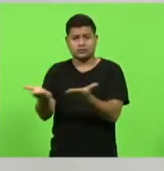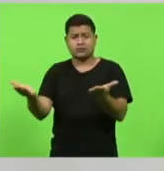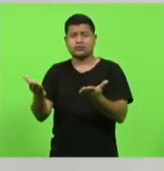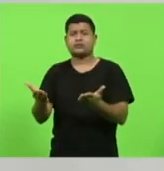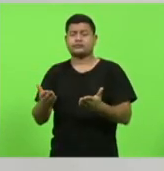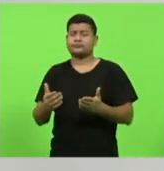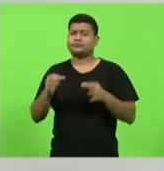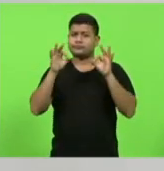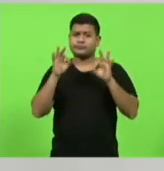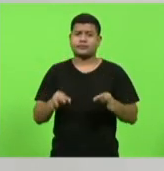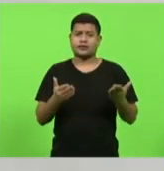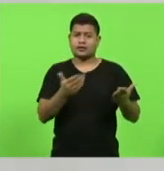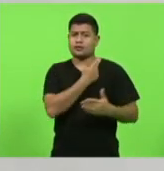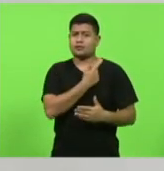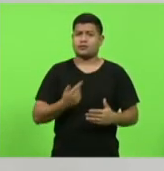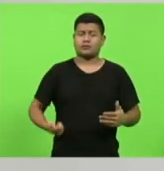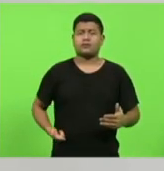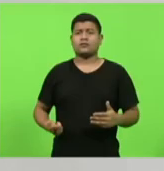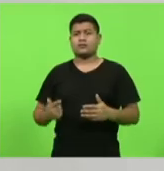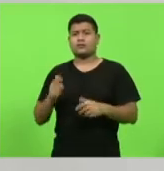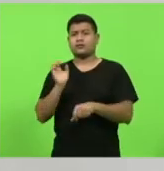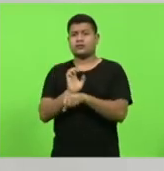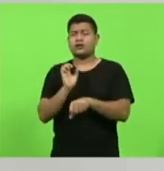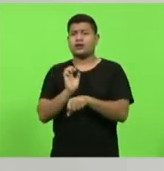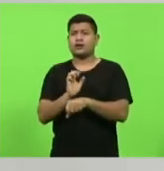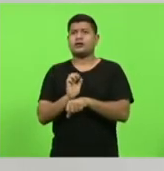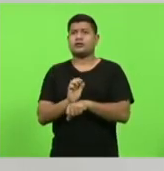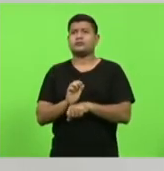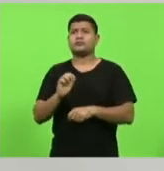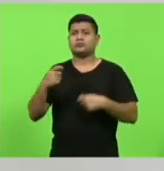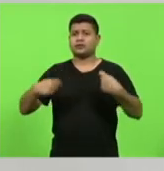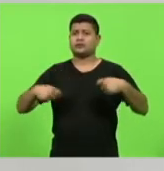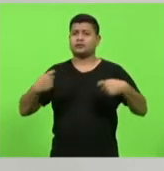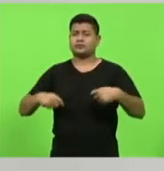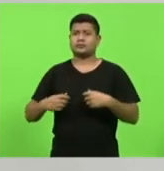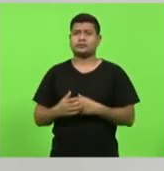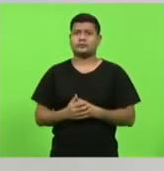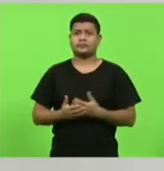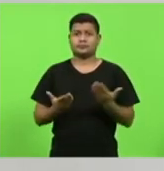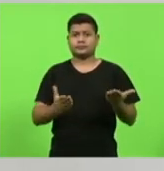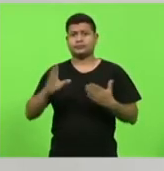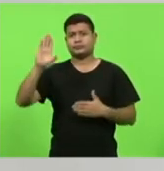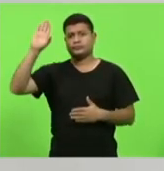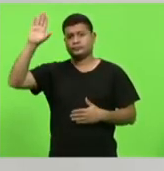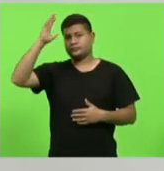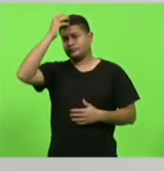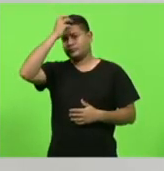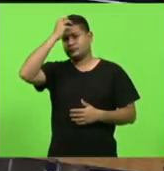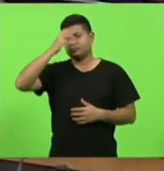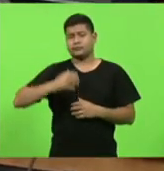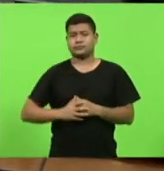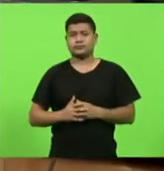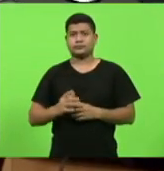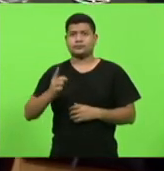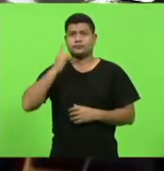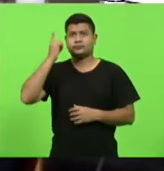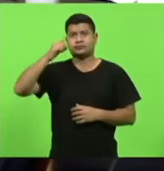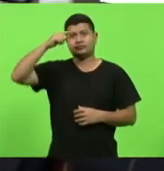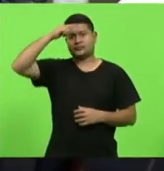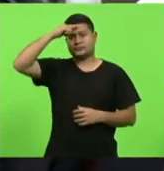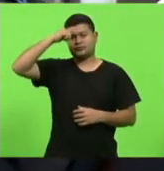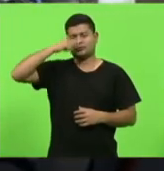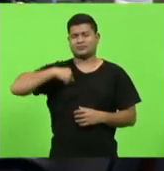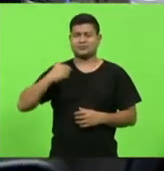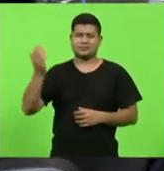Estado faz um grande gesto. Me permite, e nós uma temos parte que fazer isso com a maior celeridade possível. Pois não, deputado Ismael. Deputado Jean, saudades de vê-lo aí na